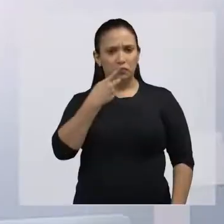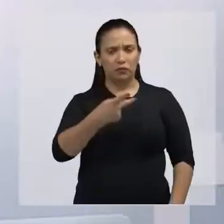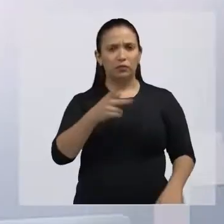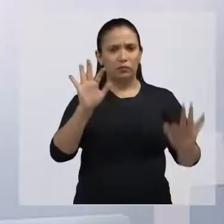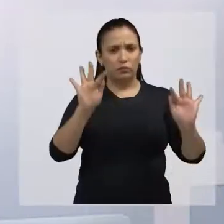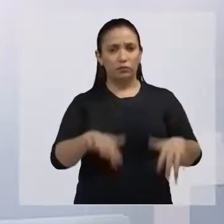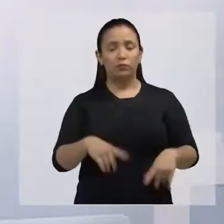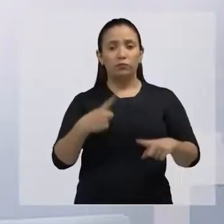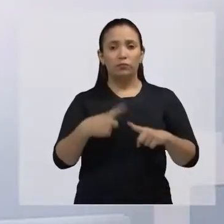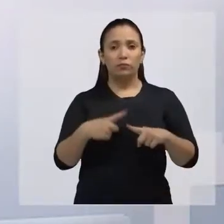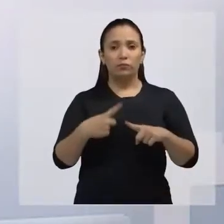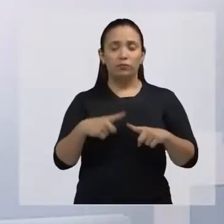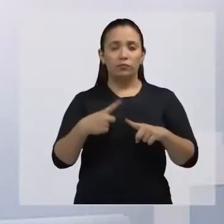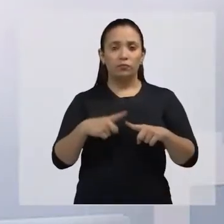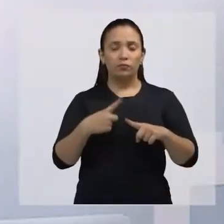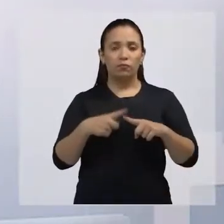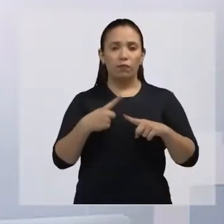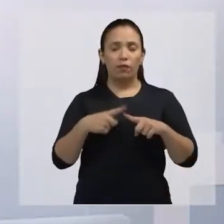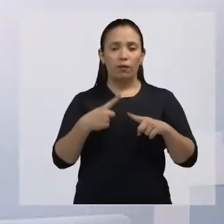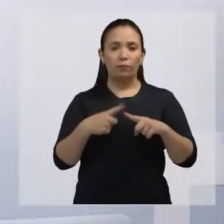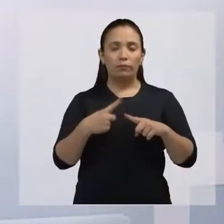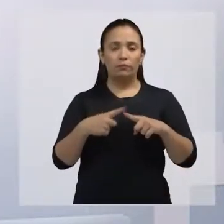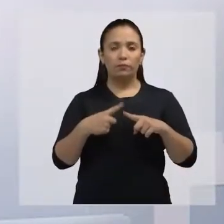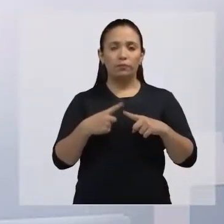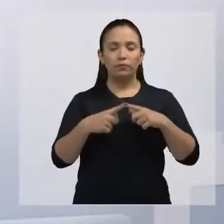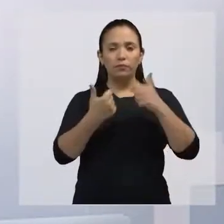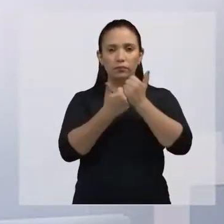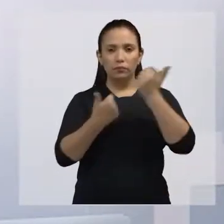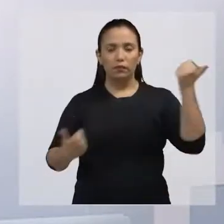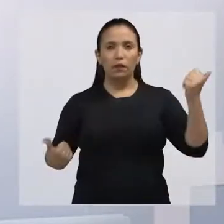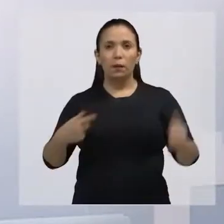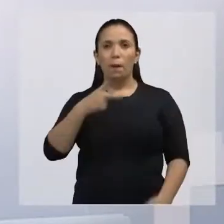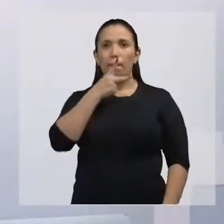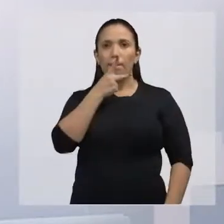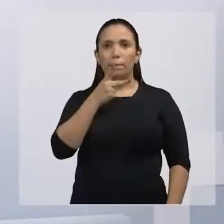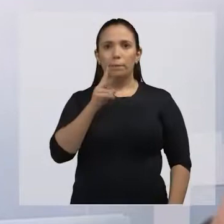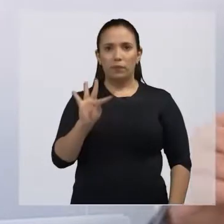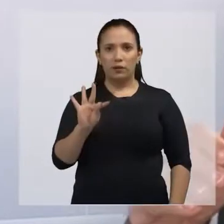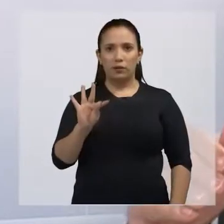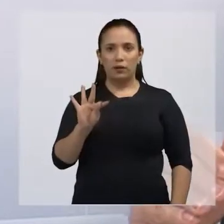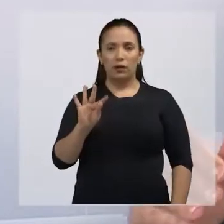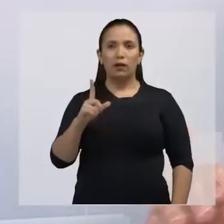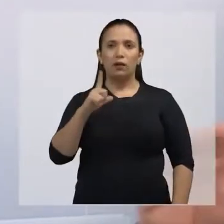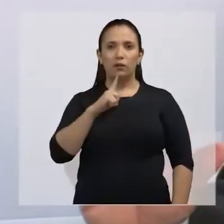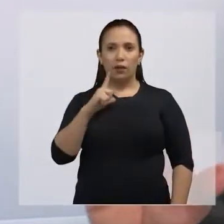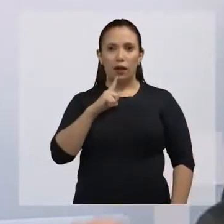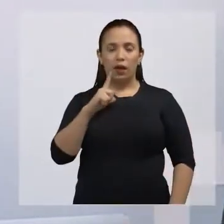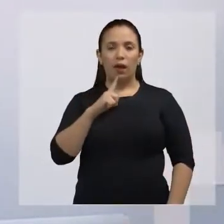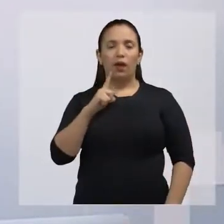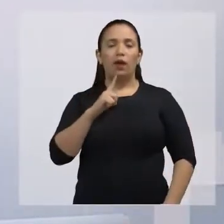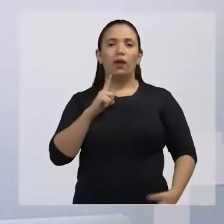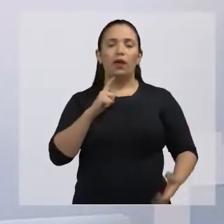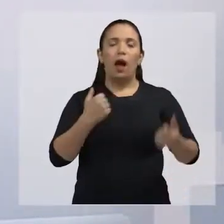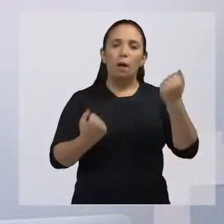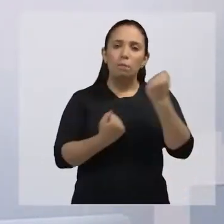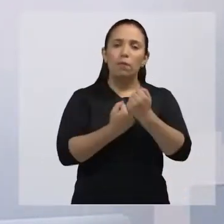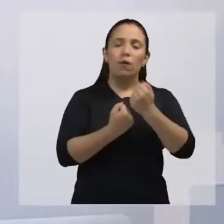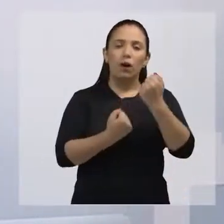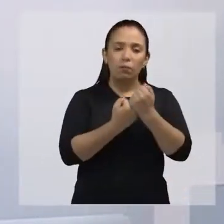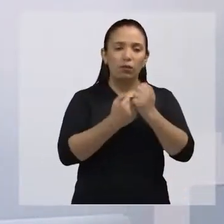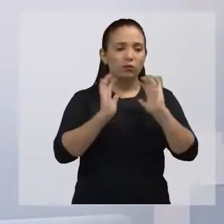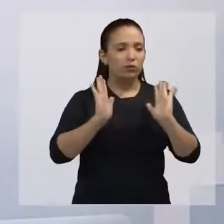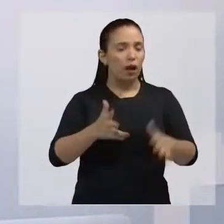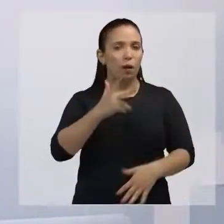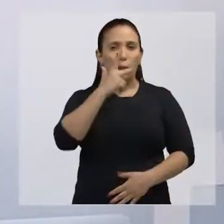esse processo de solidariedade por parte dos membros do Partido dos Trabalhadores tem um limite. Esse limite já foi